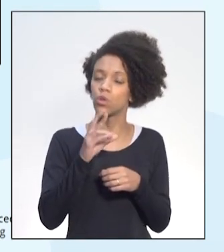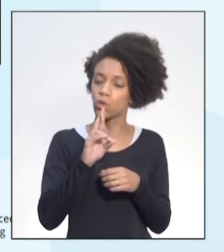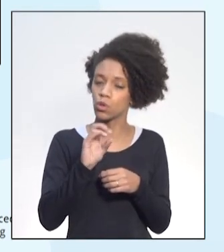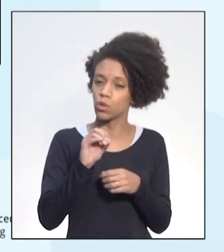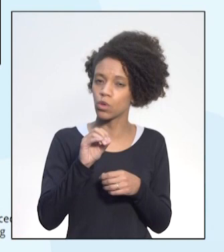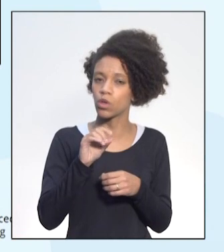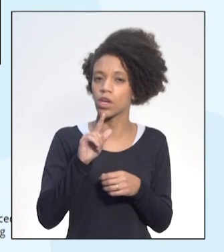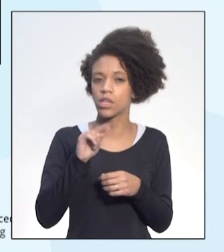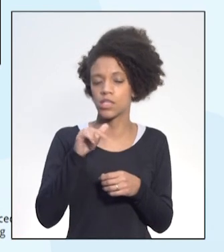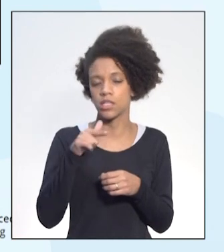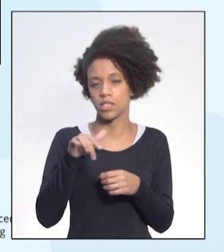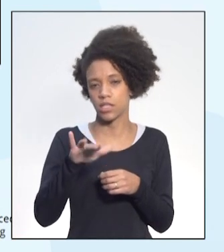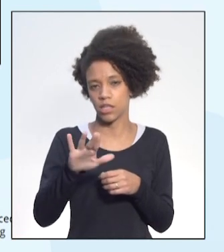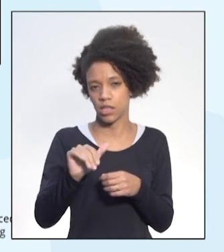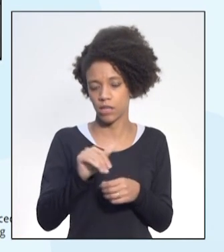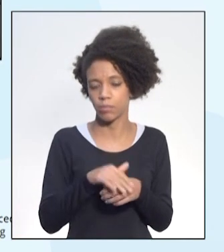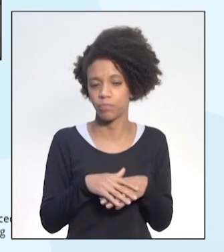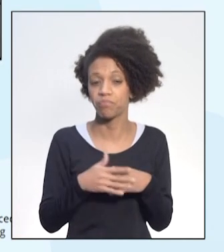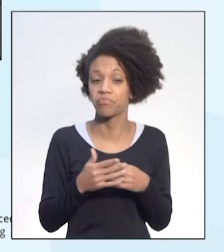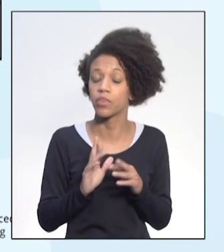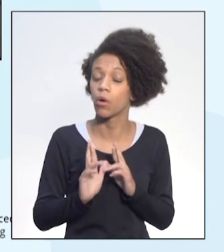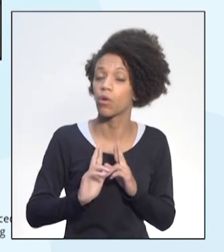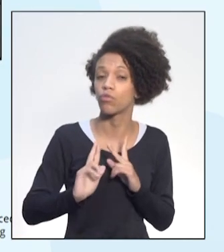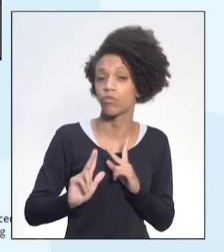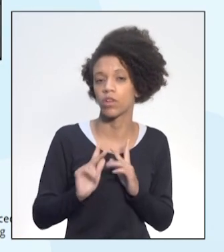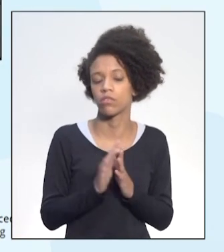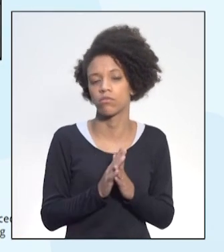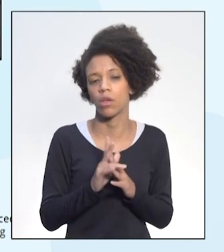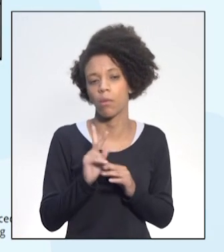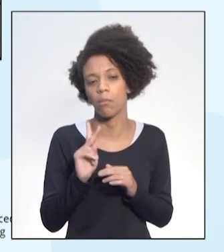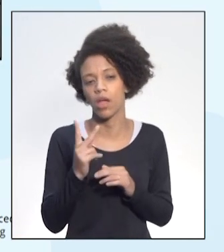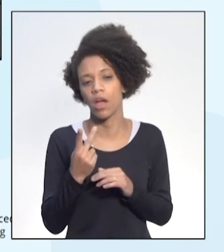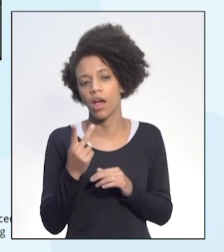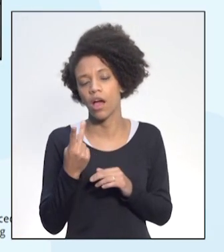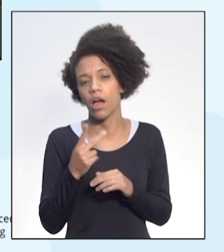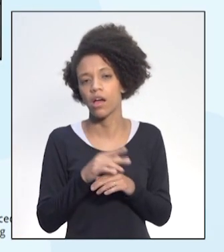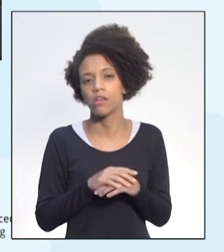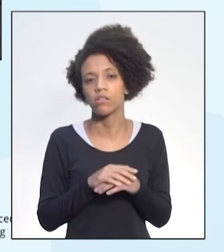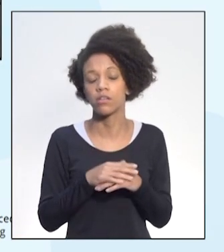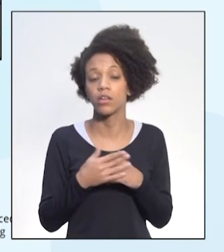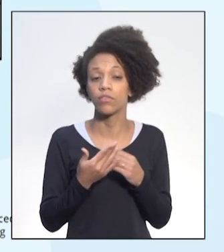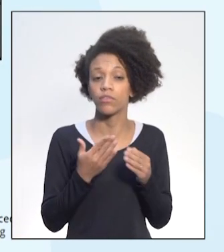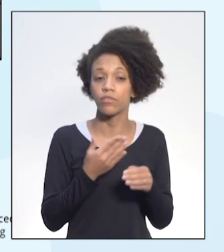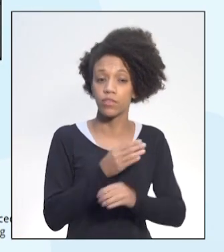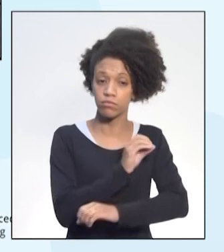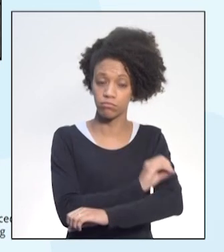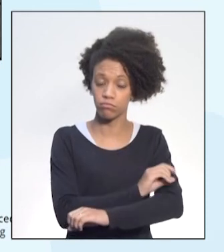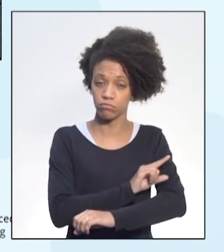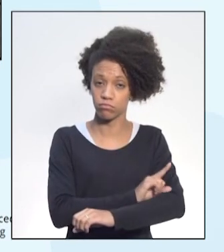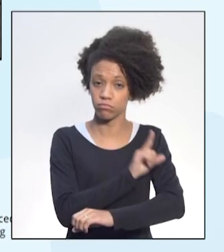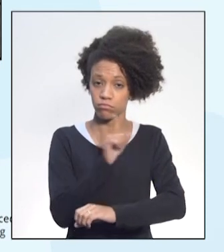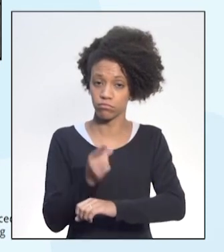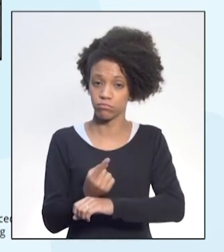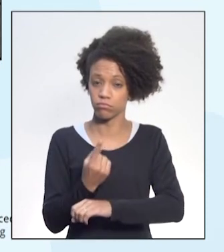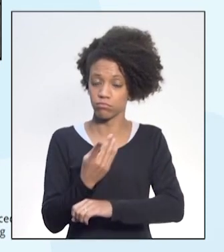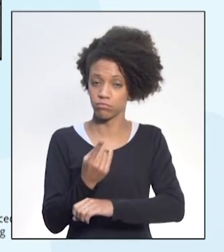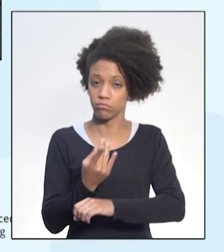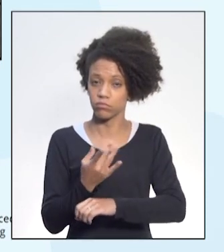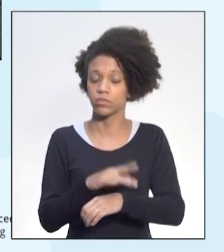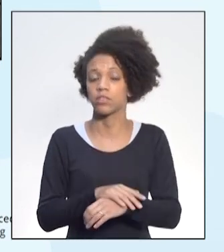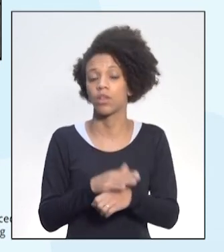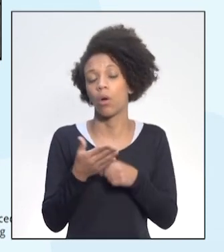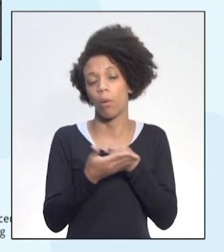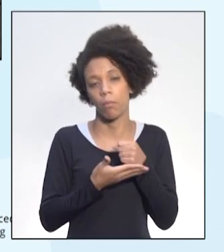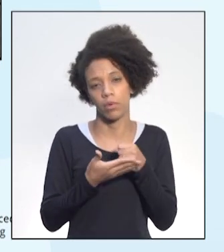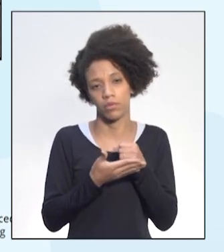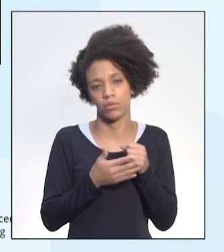contrapartida, o contrário, né? Tem a concentração de pH, se você olhar aqui, começa no 0 e vai até 14, começando do ácido ao